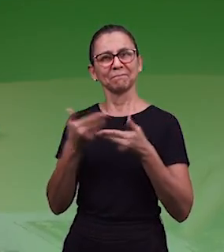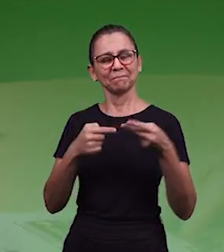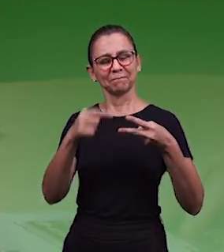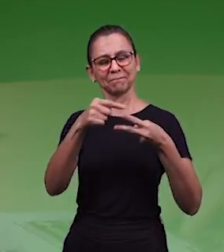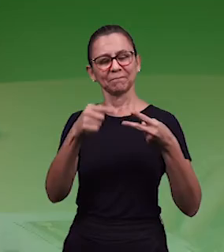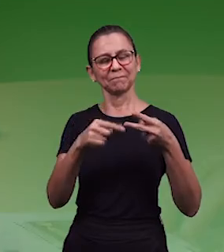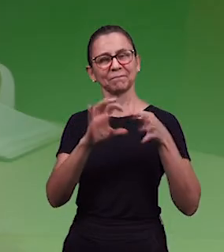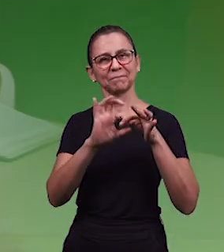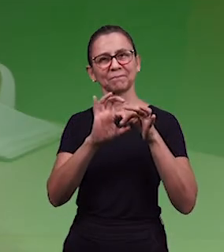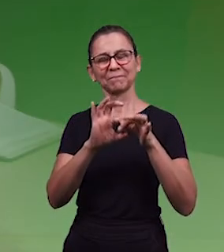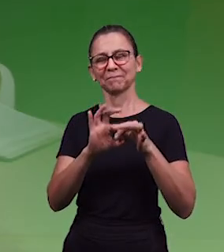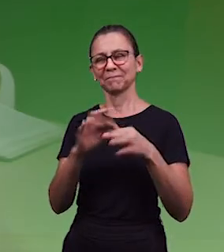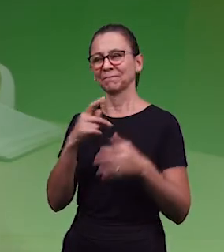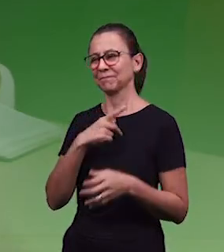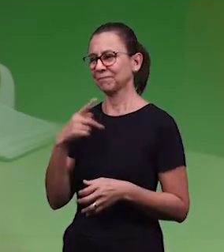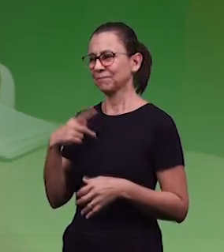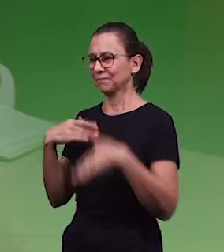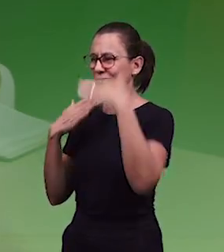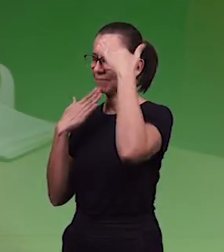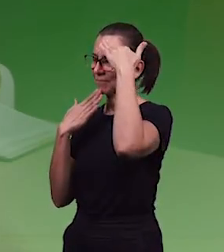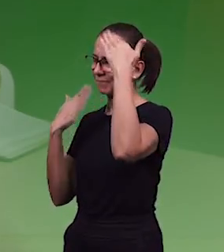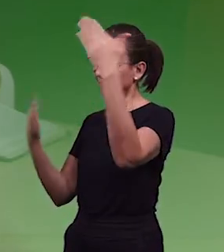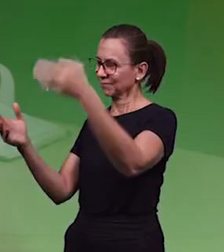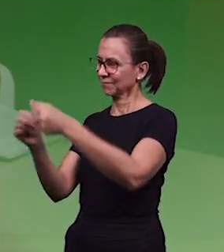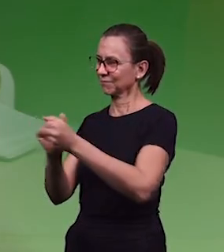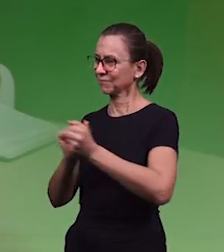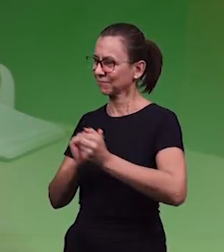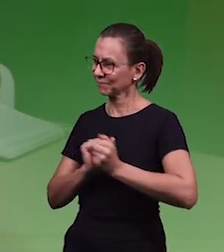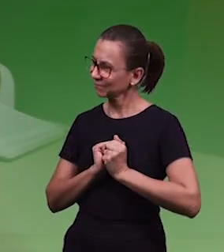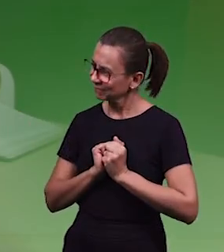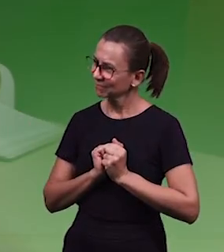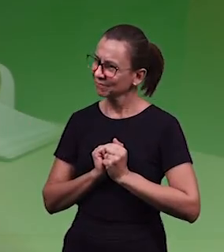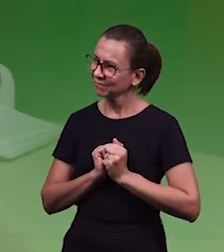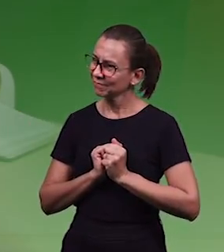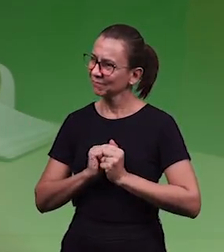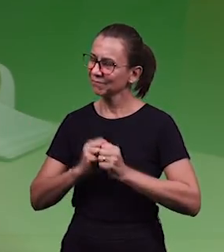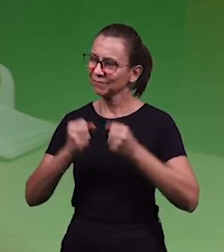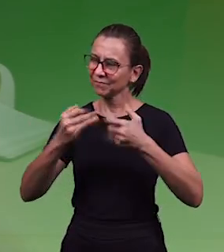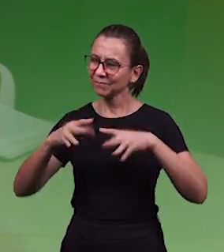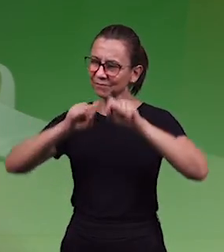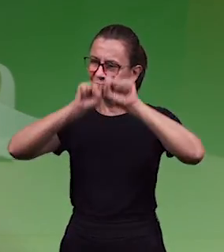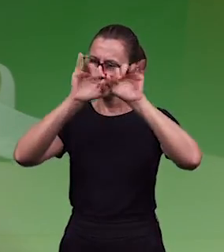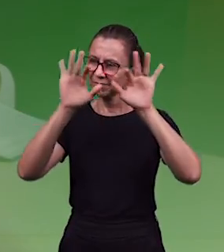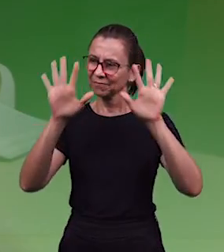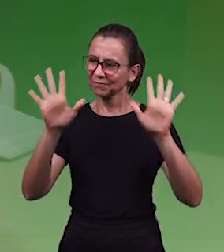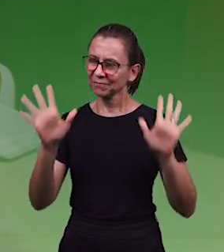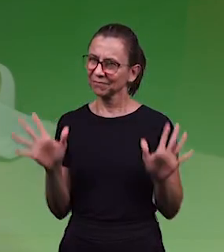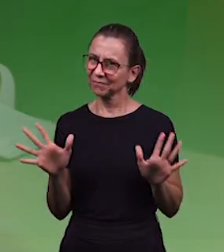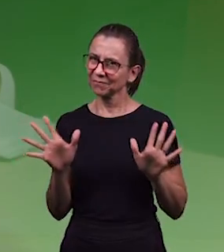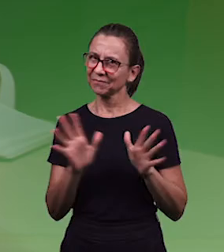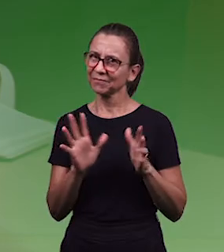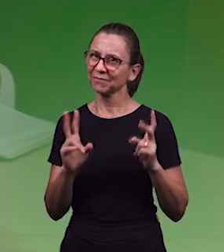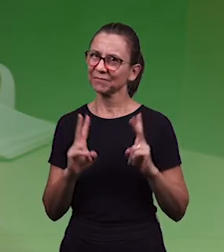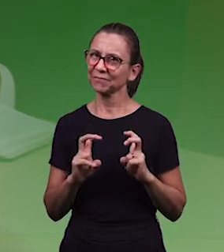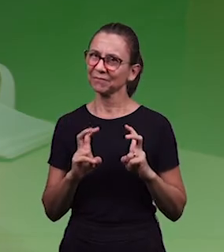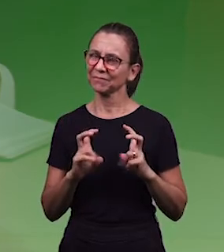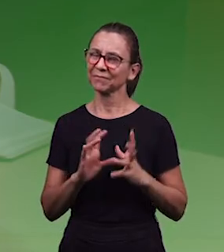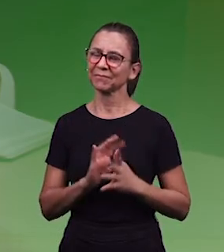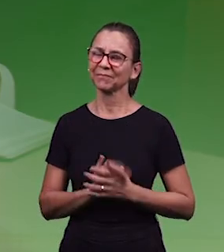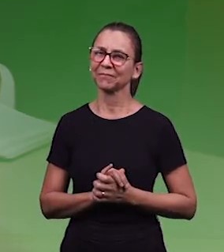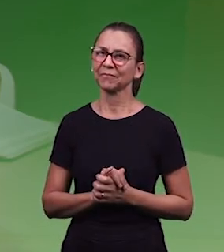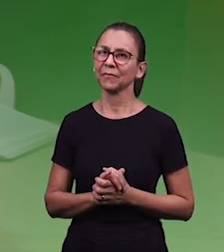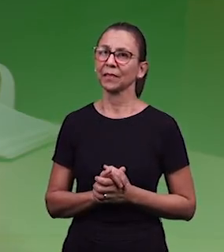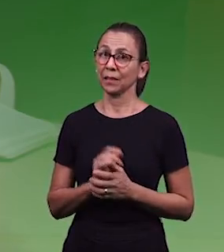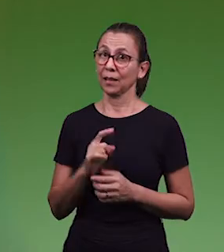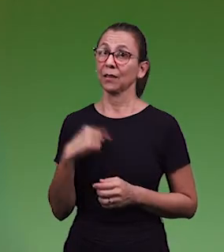Antônio Carlos, muito obrigado por estar conosco, trazer os esclarecimentos. Para nós foi uma bênção. Glória a Deus. E vamos toda a igreja